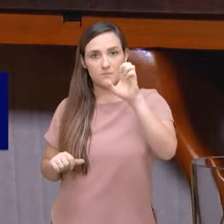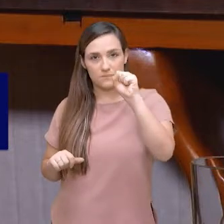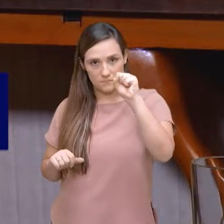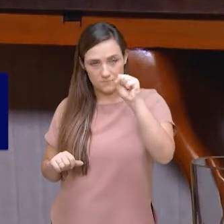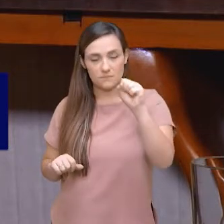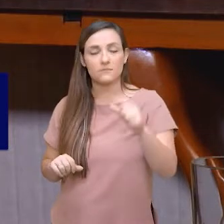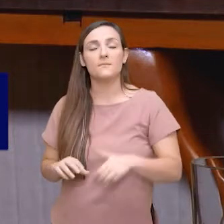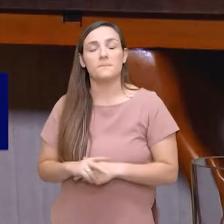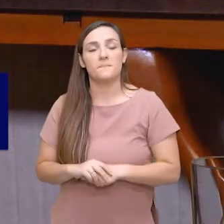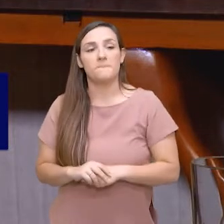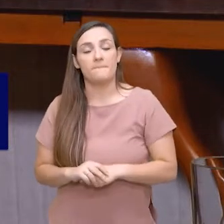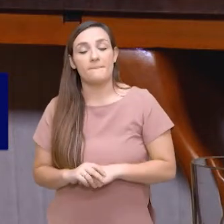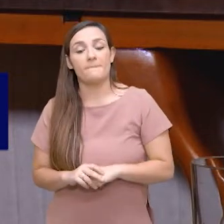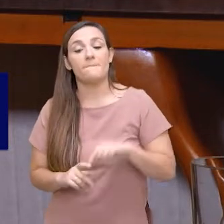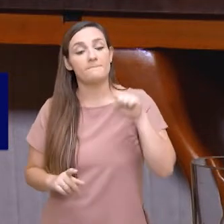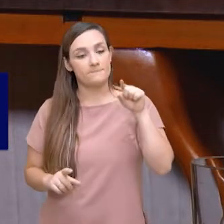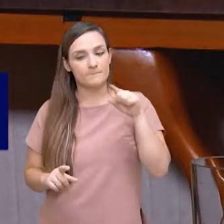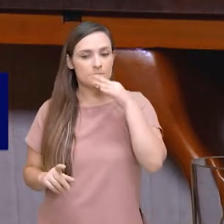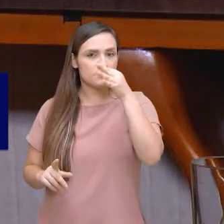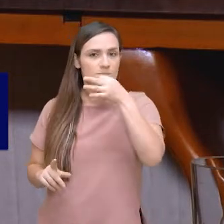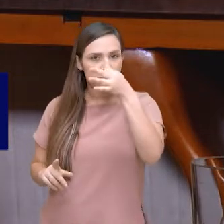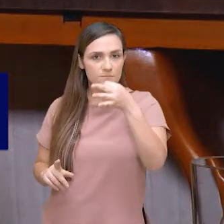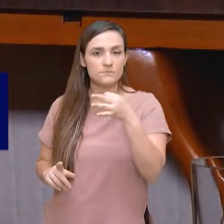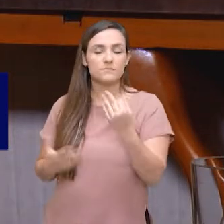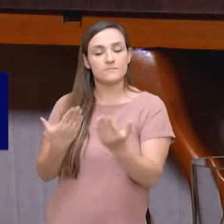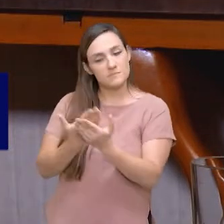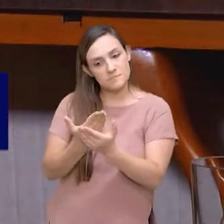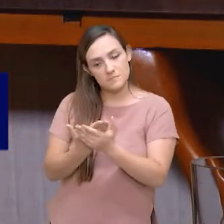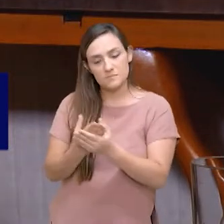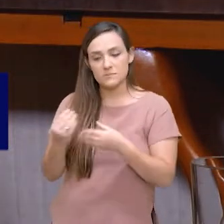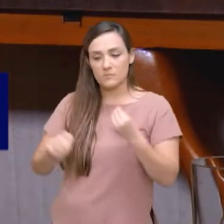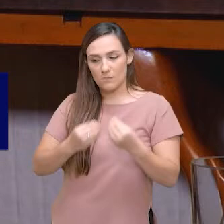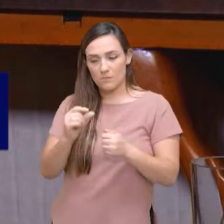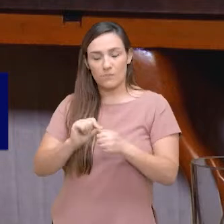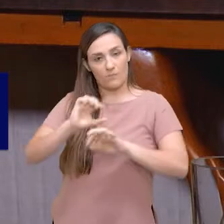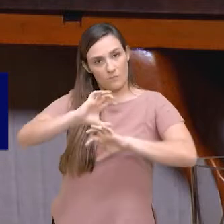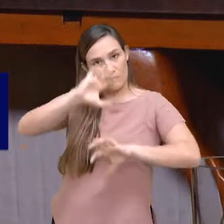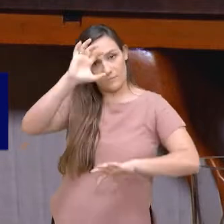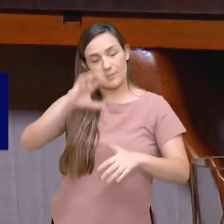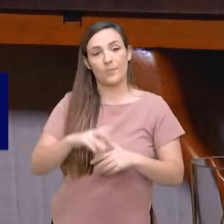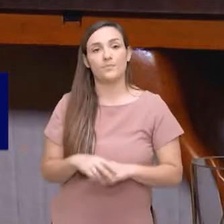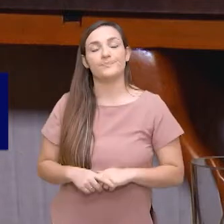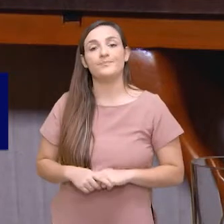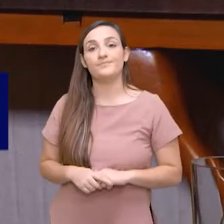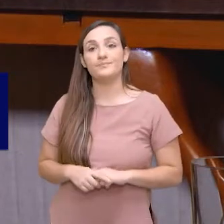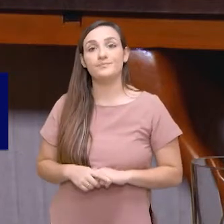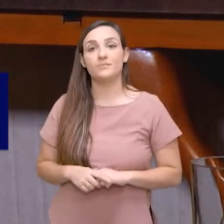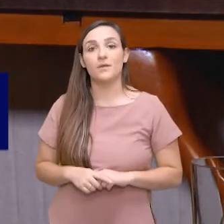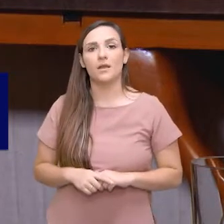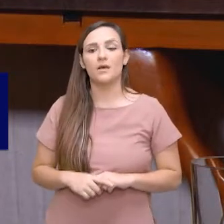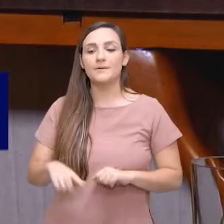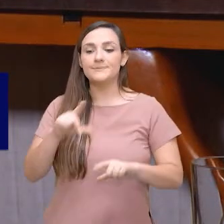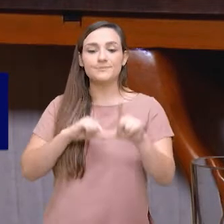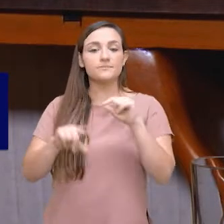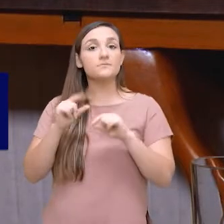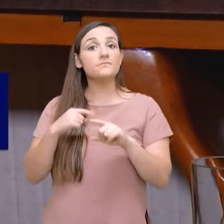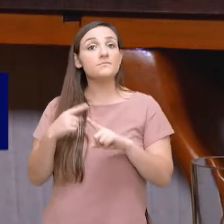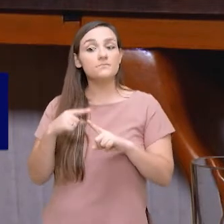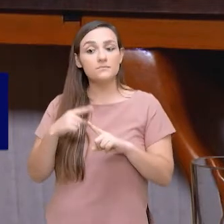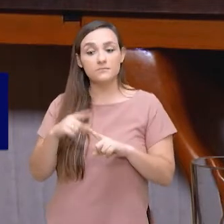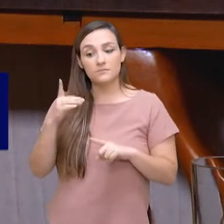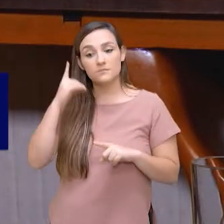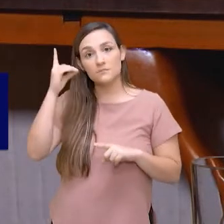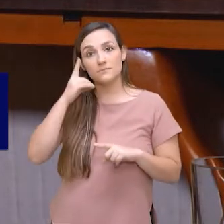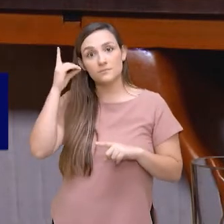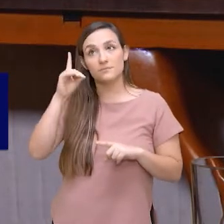Foi aqueles que estruturaram a base do processo da divisão. A escolha foi